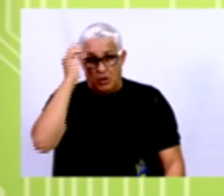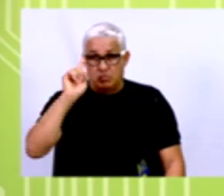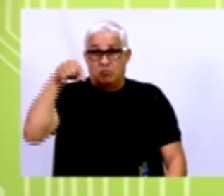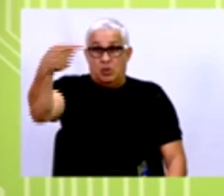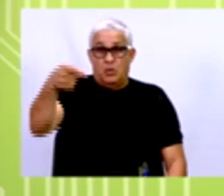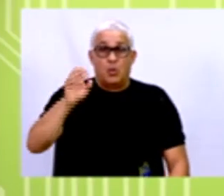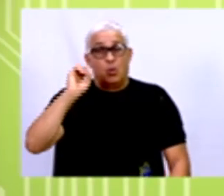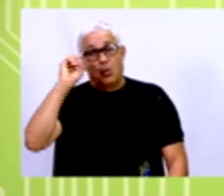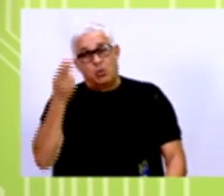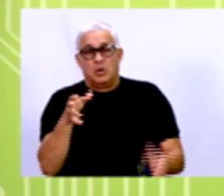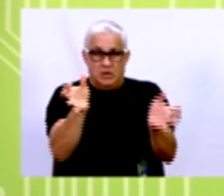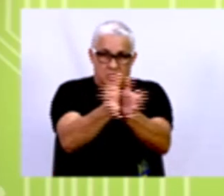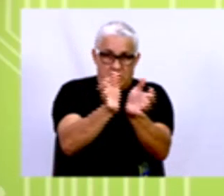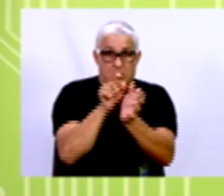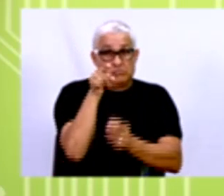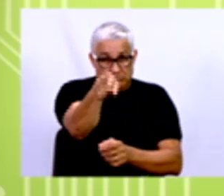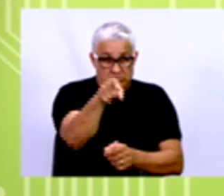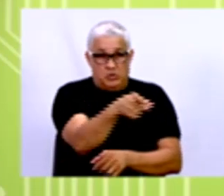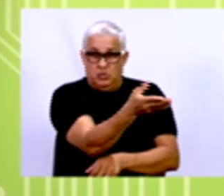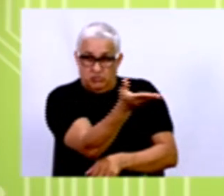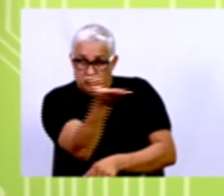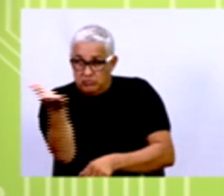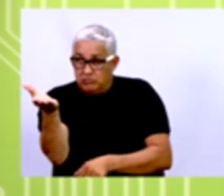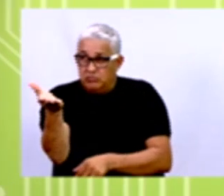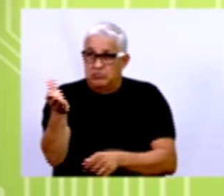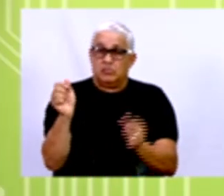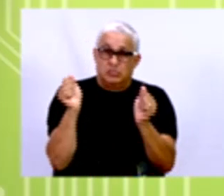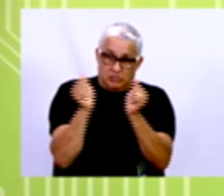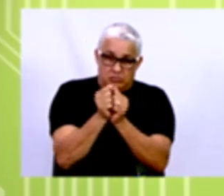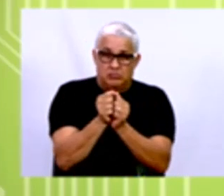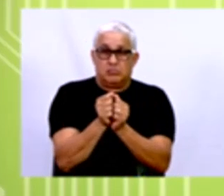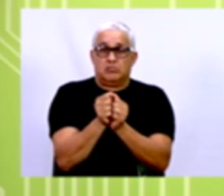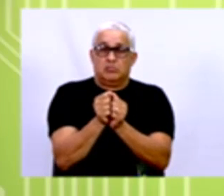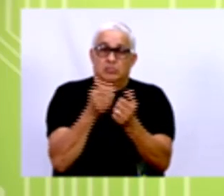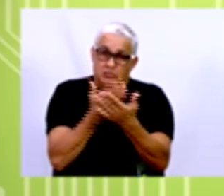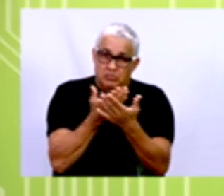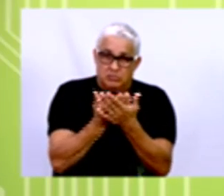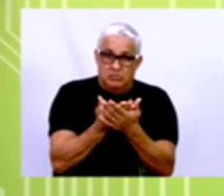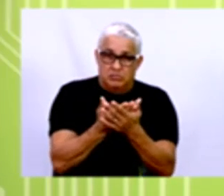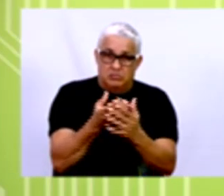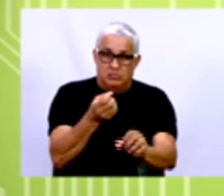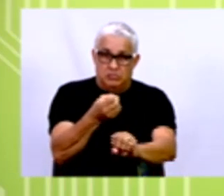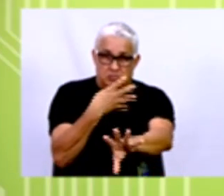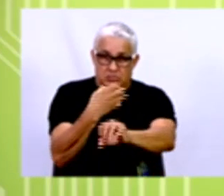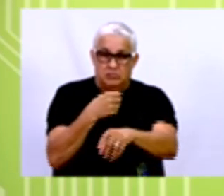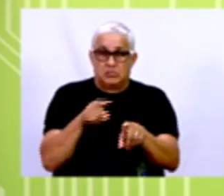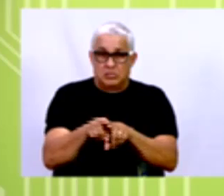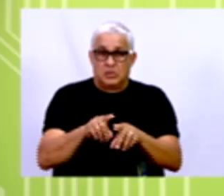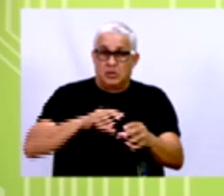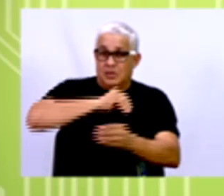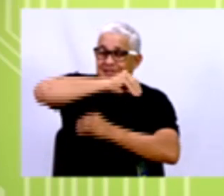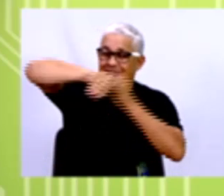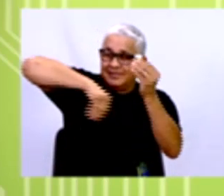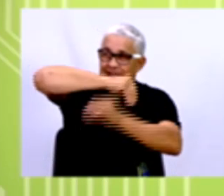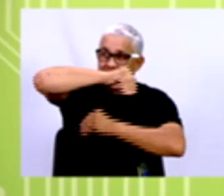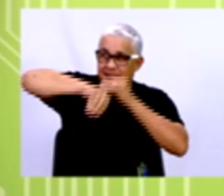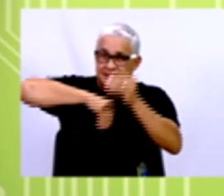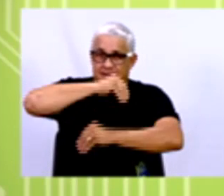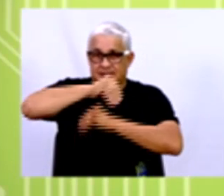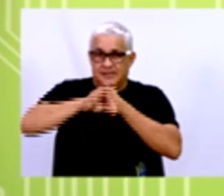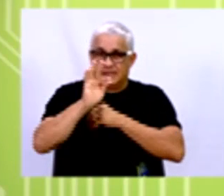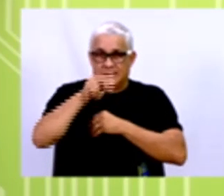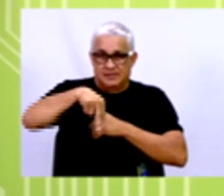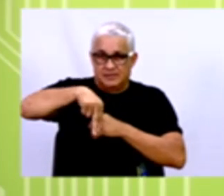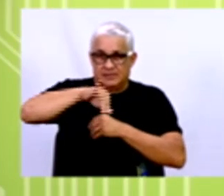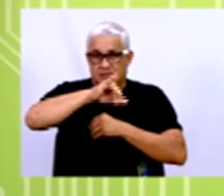ou um grupo. No caso, vocês que estão acompanhando essa teleaula. E aí, tudo isso envolvido que vai resultar nas